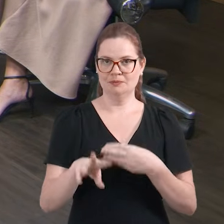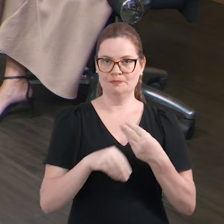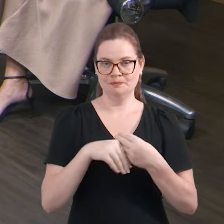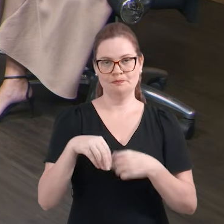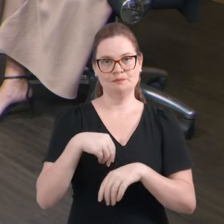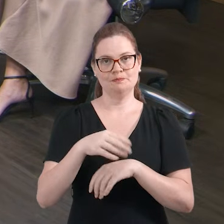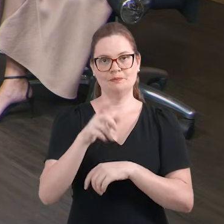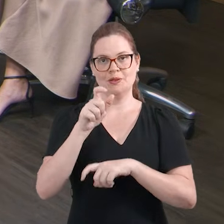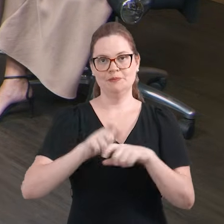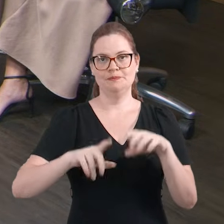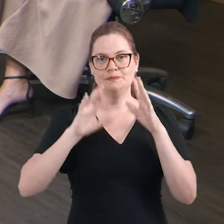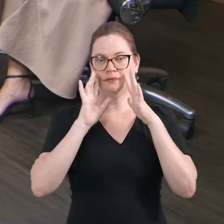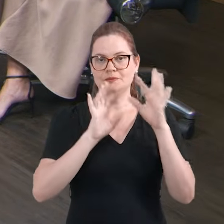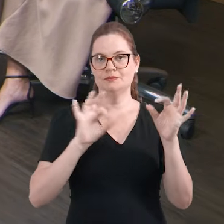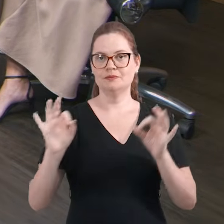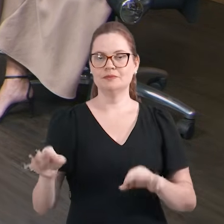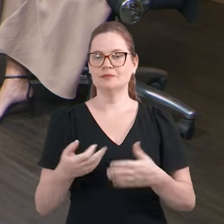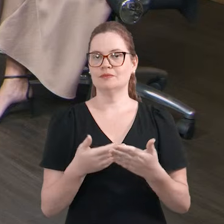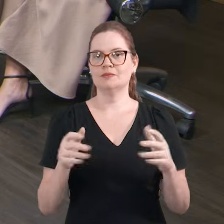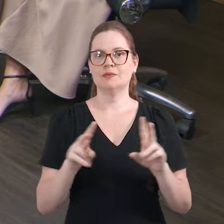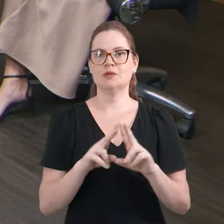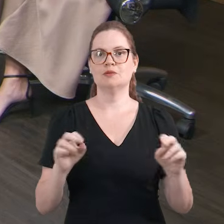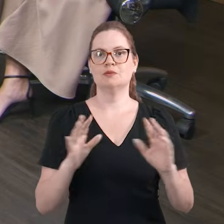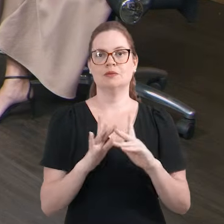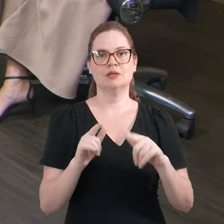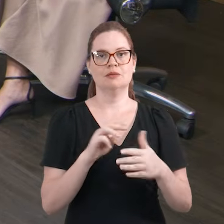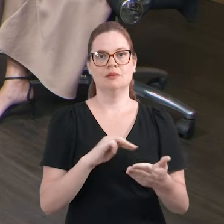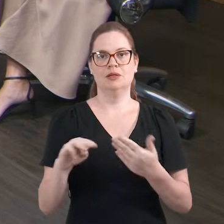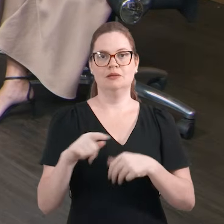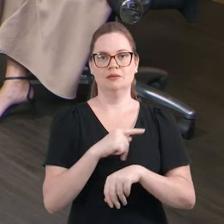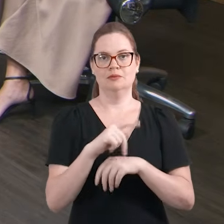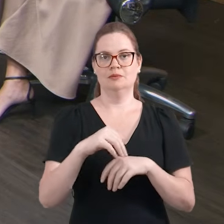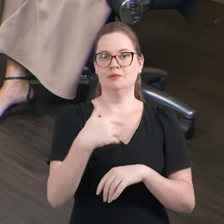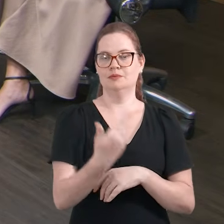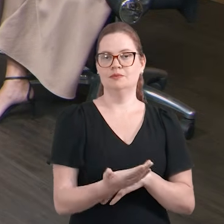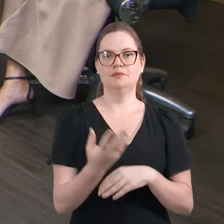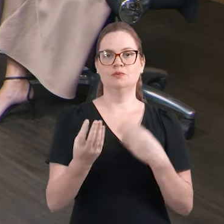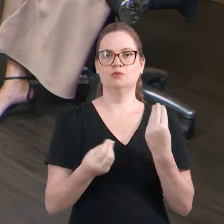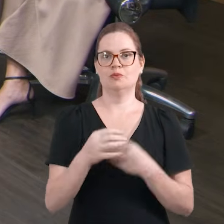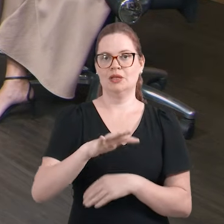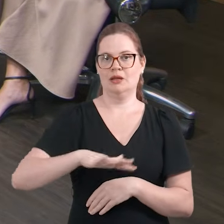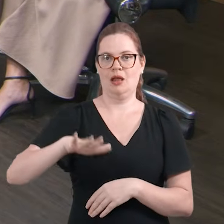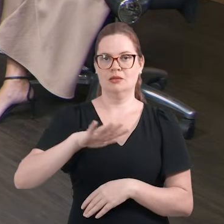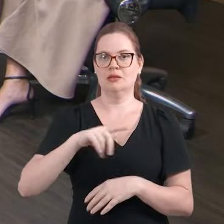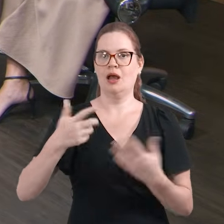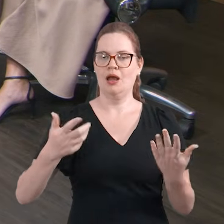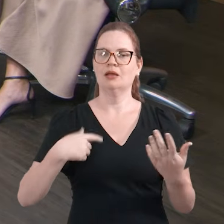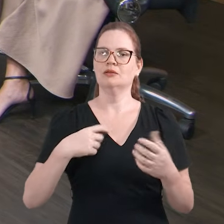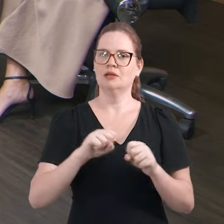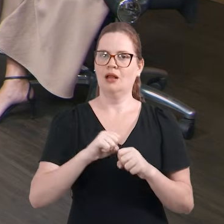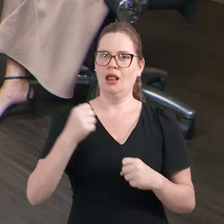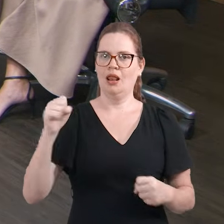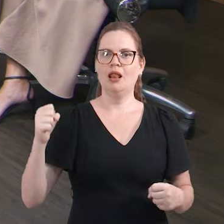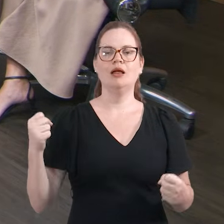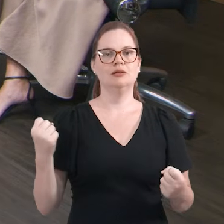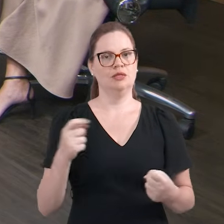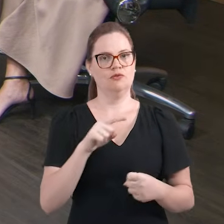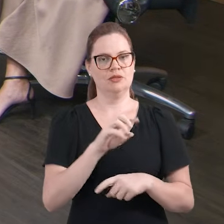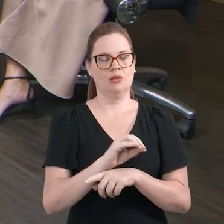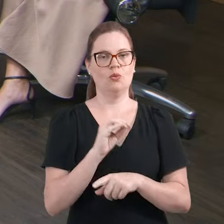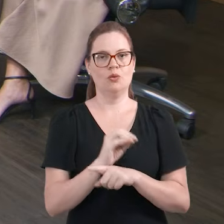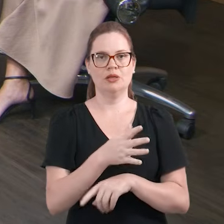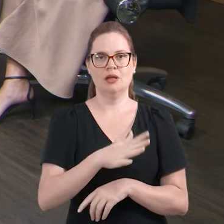uma palavra para quem está nos assistindo sobre a obra no exterior, sobre essa área que é muito grande, que você